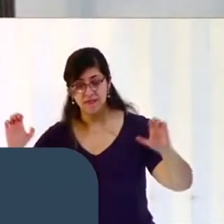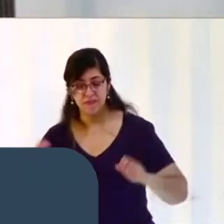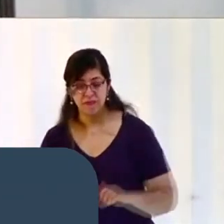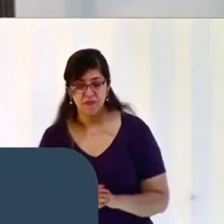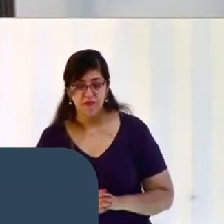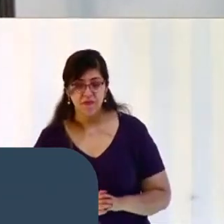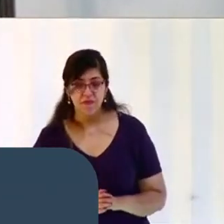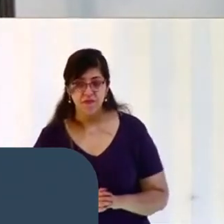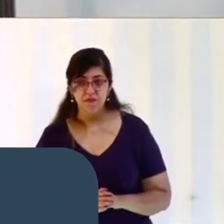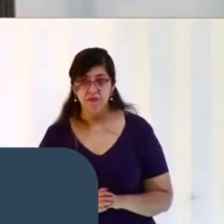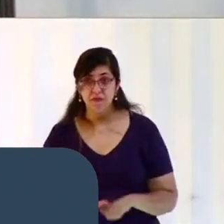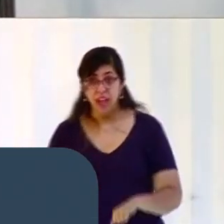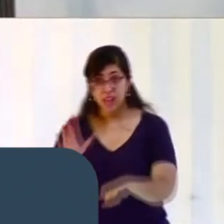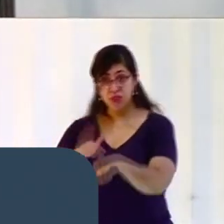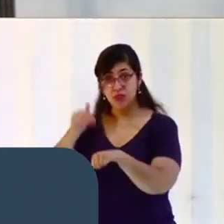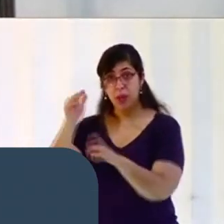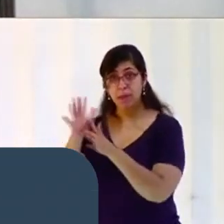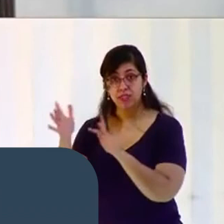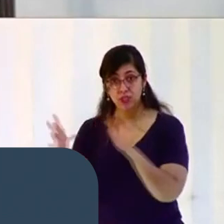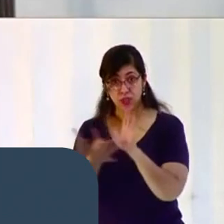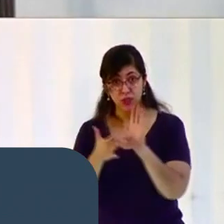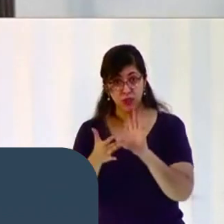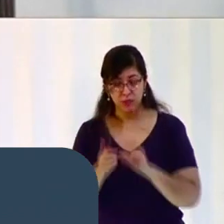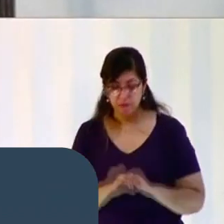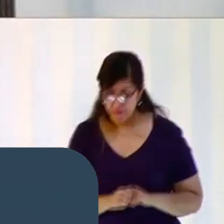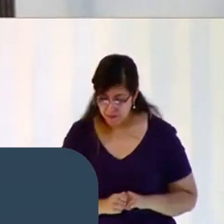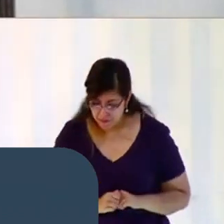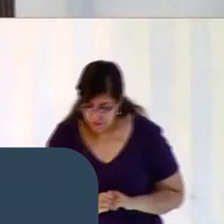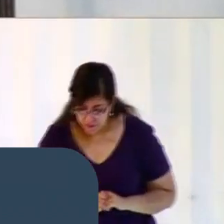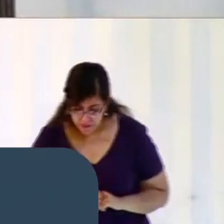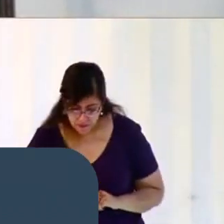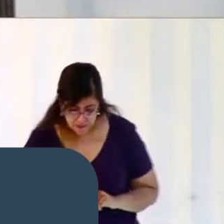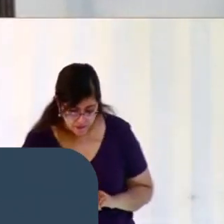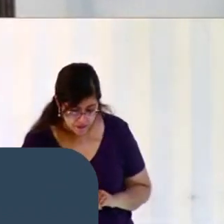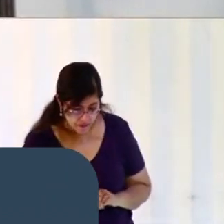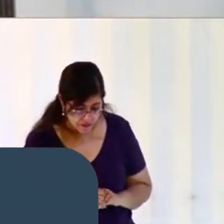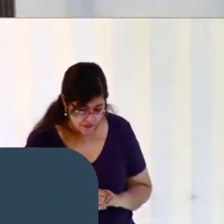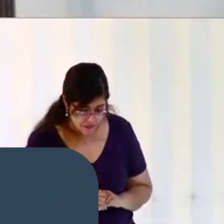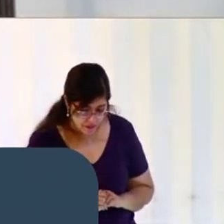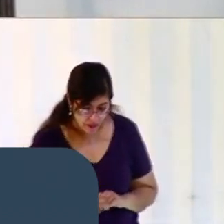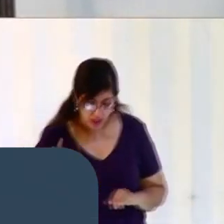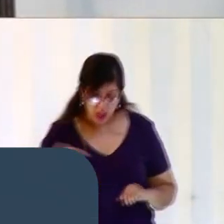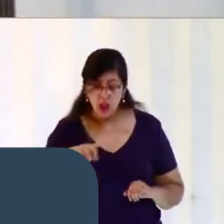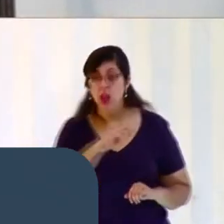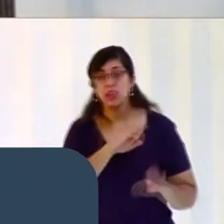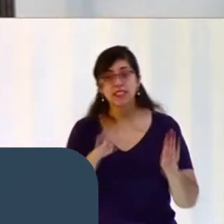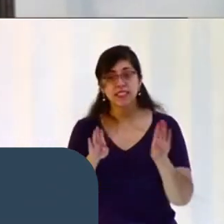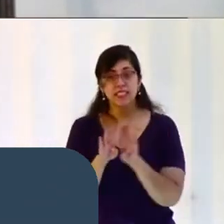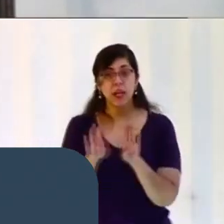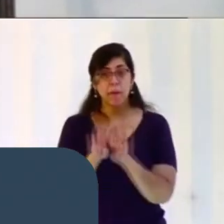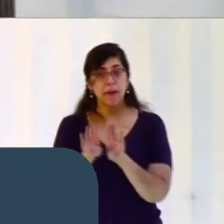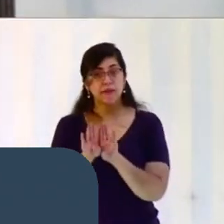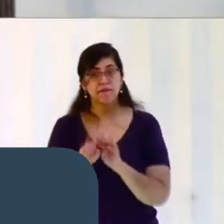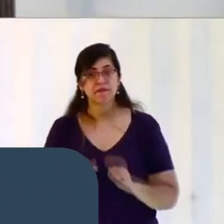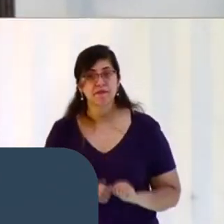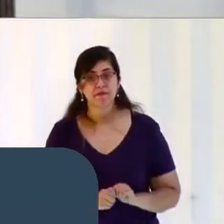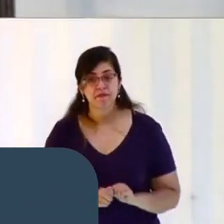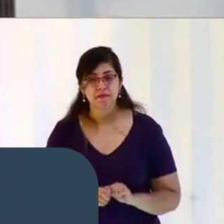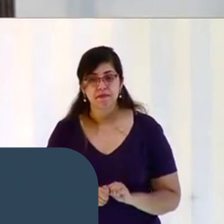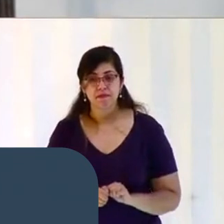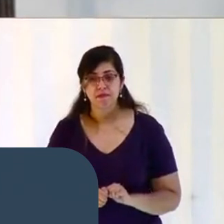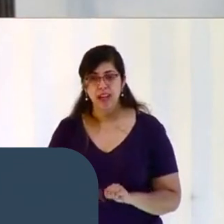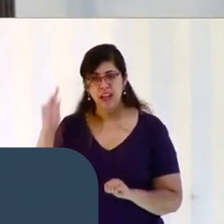Então o chamado de Jesus nos comissiona também. A autoridade